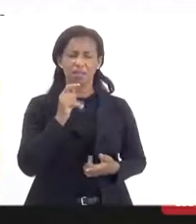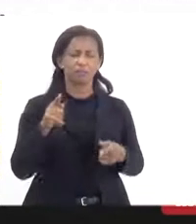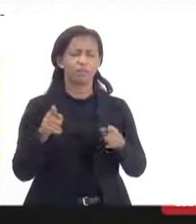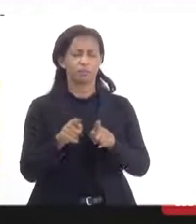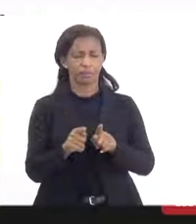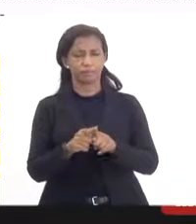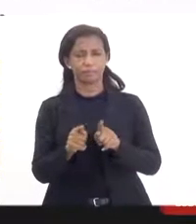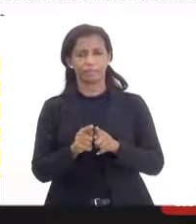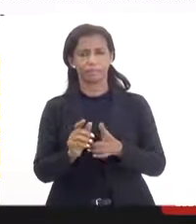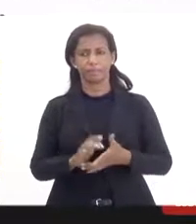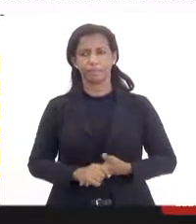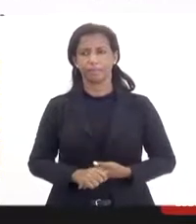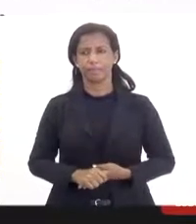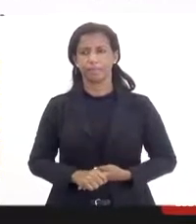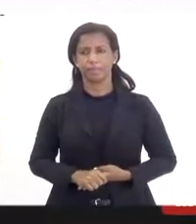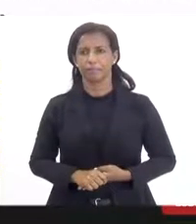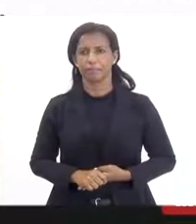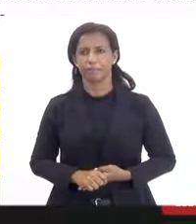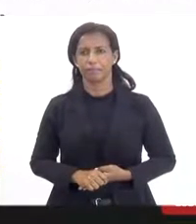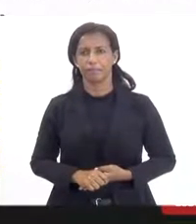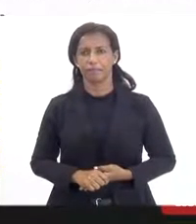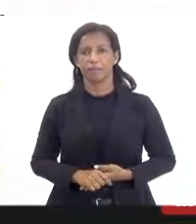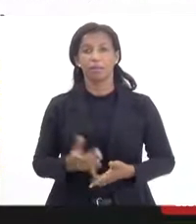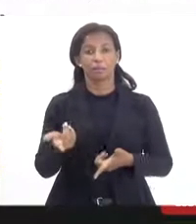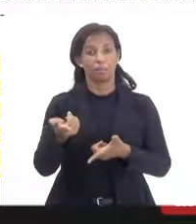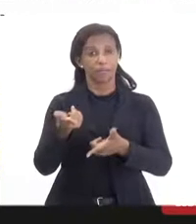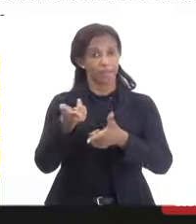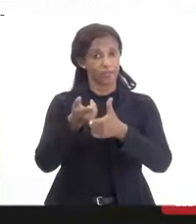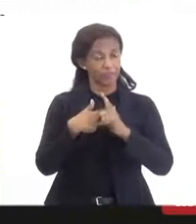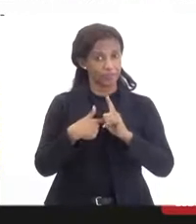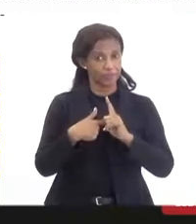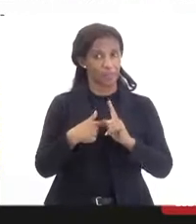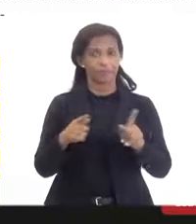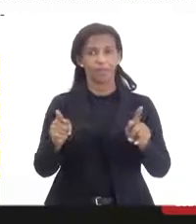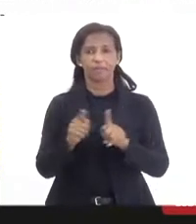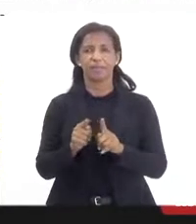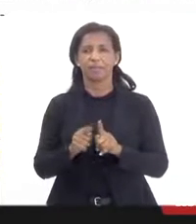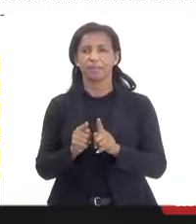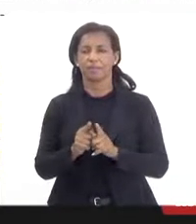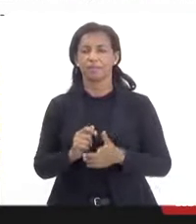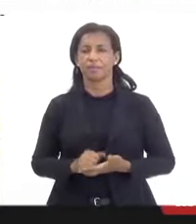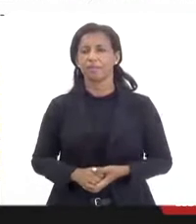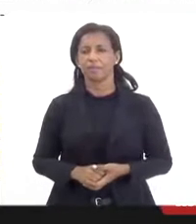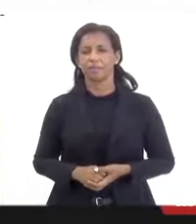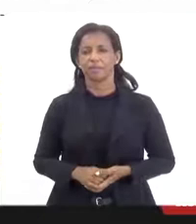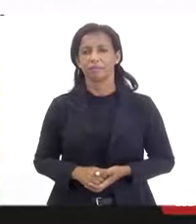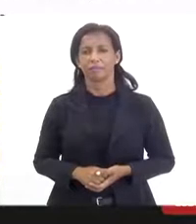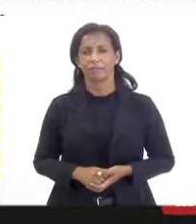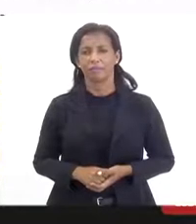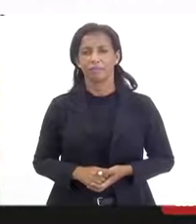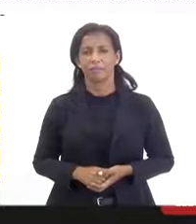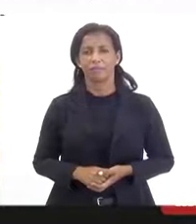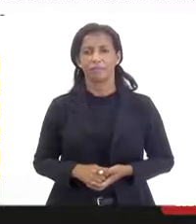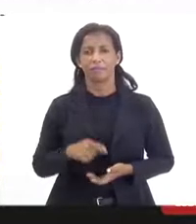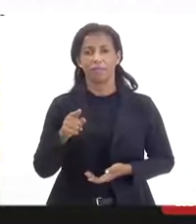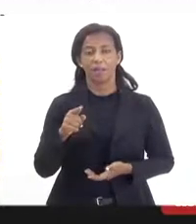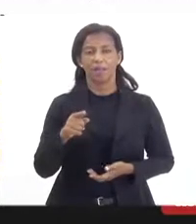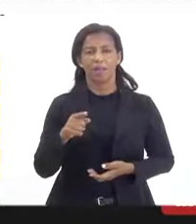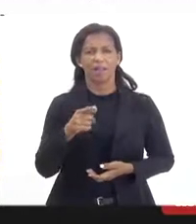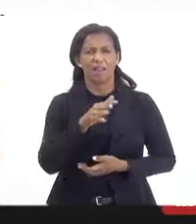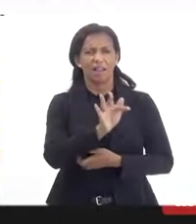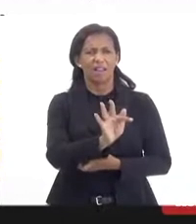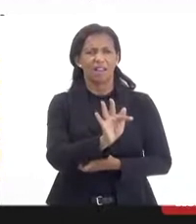também para o auto de infração. Para esse auto de infração, no caso aqui era